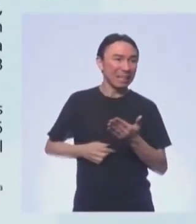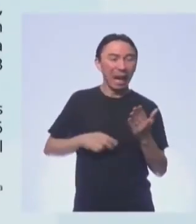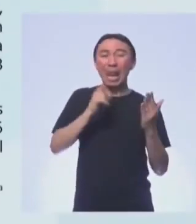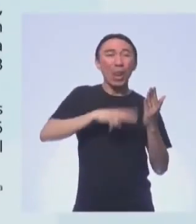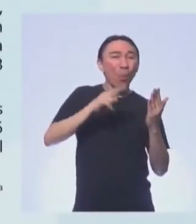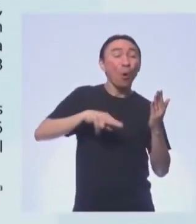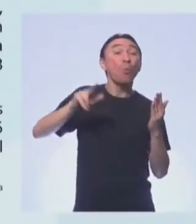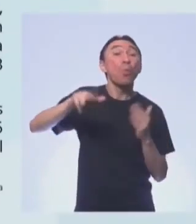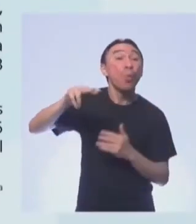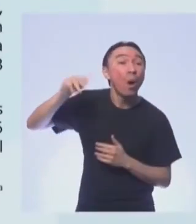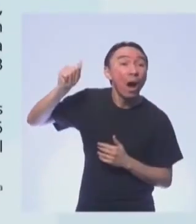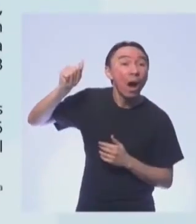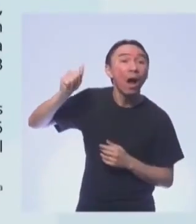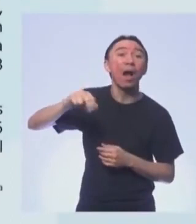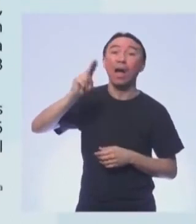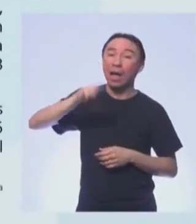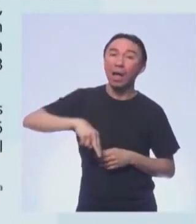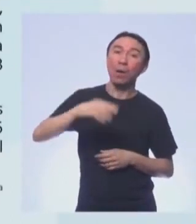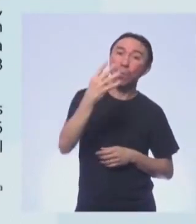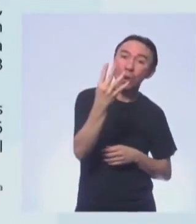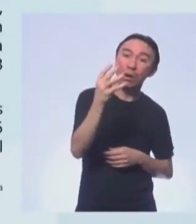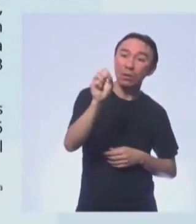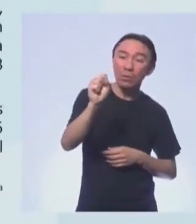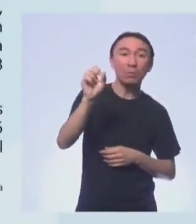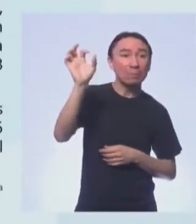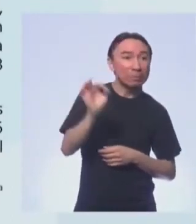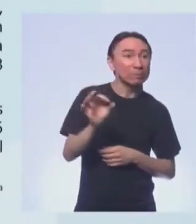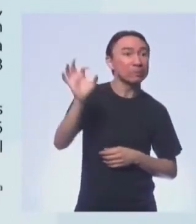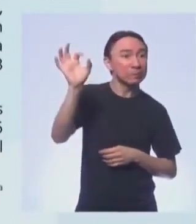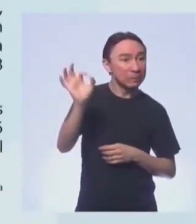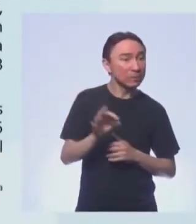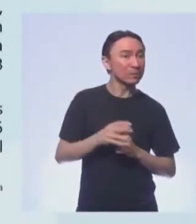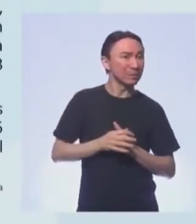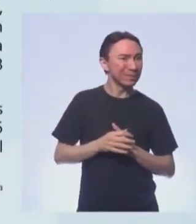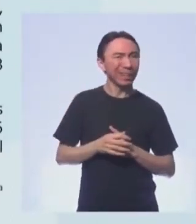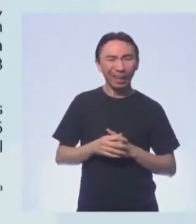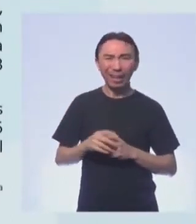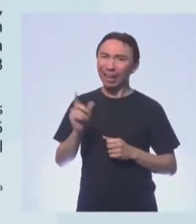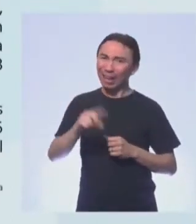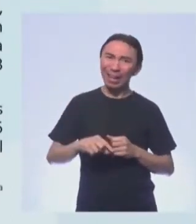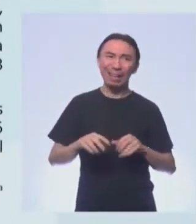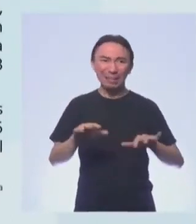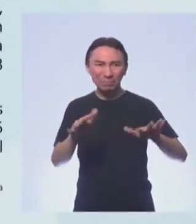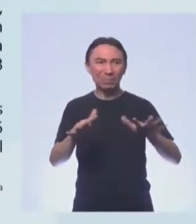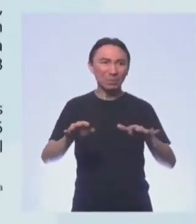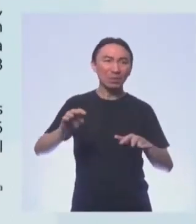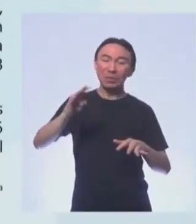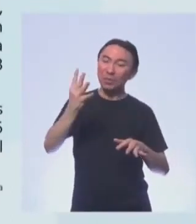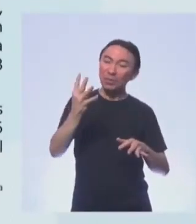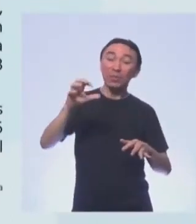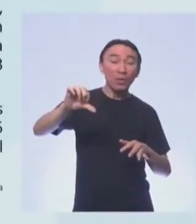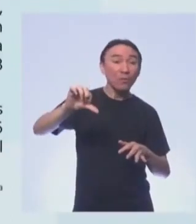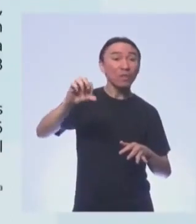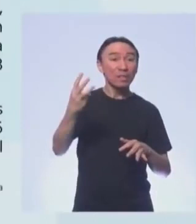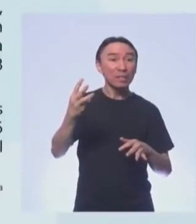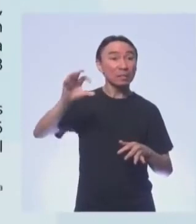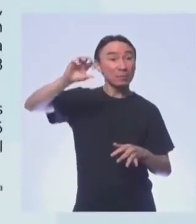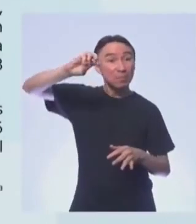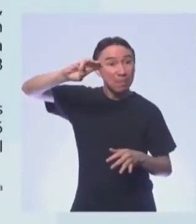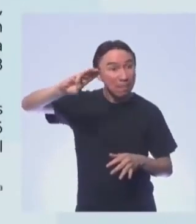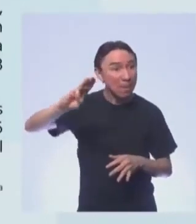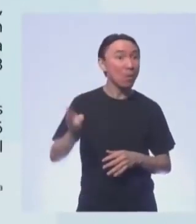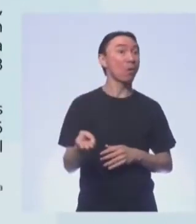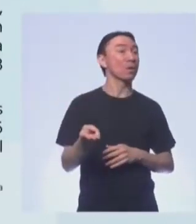meses, representam 48% da população, o que equivale a cerca de 93 milhões, de um total de 193 milhões de